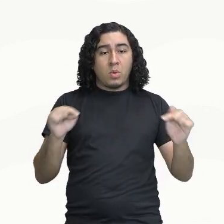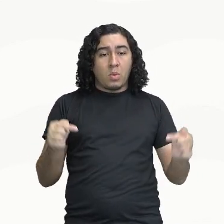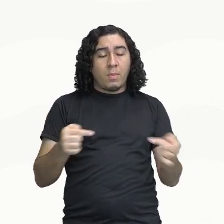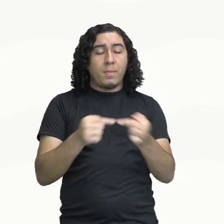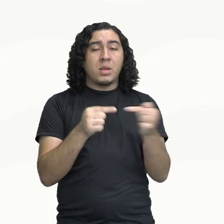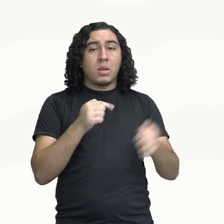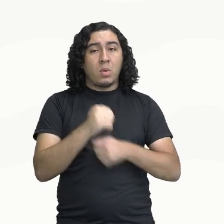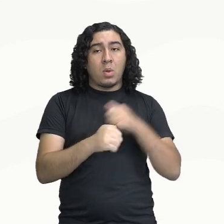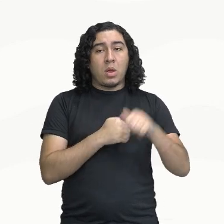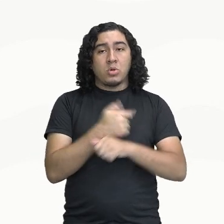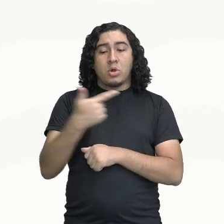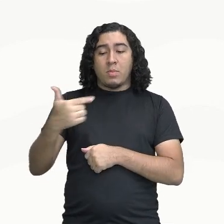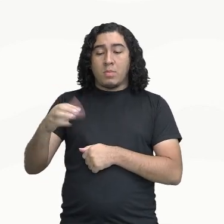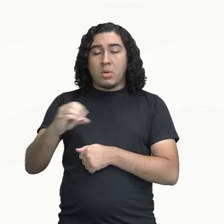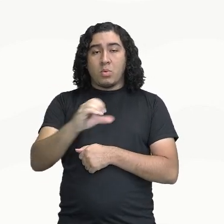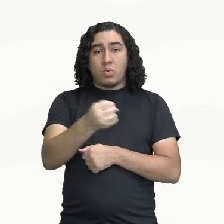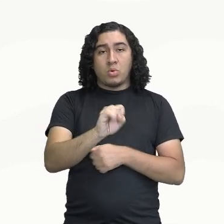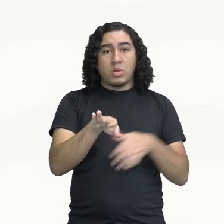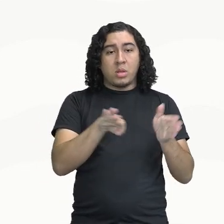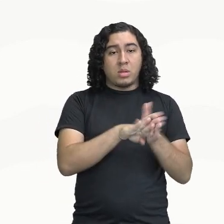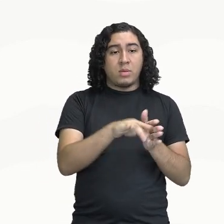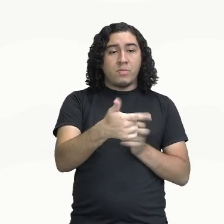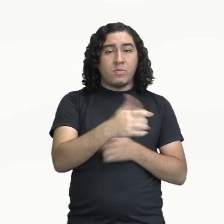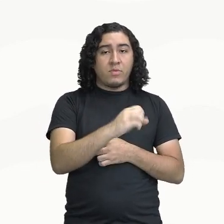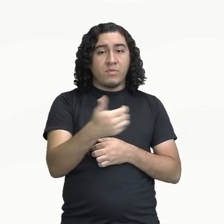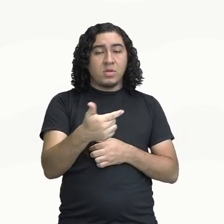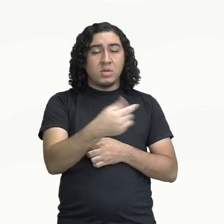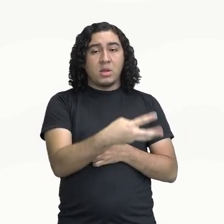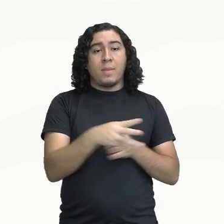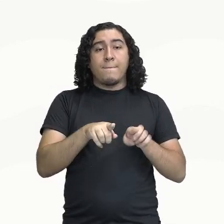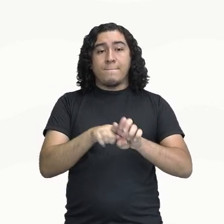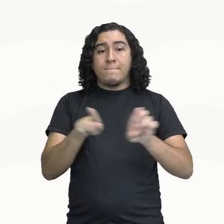anos de 2008 até 2023.